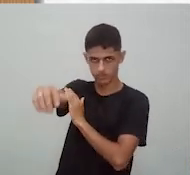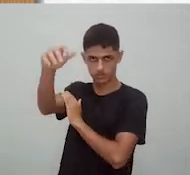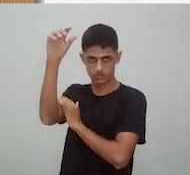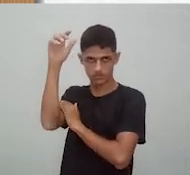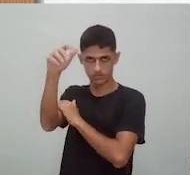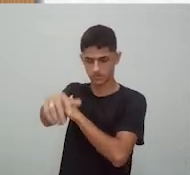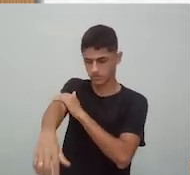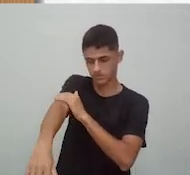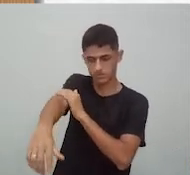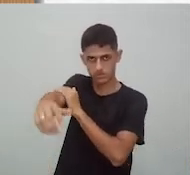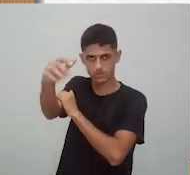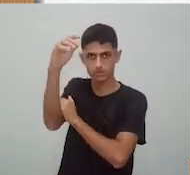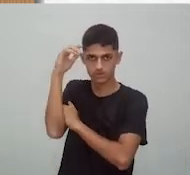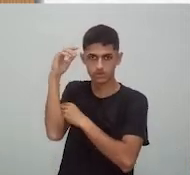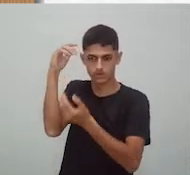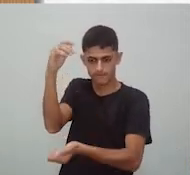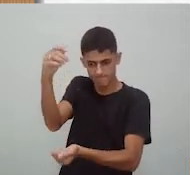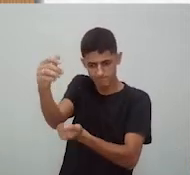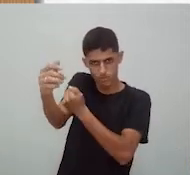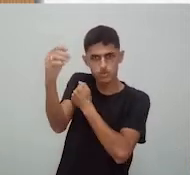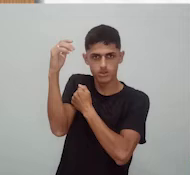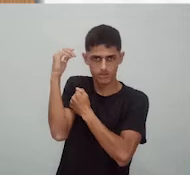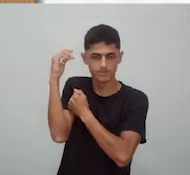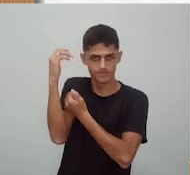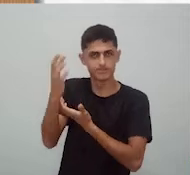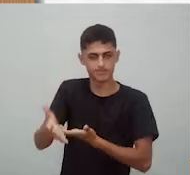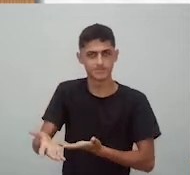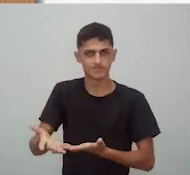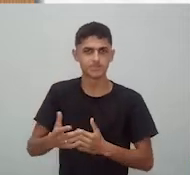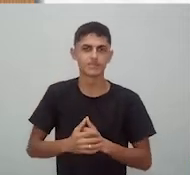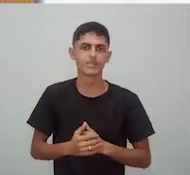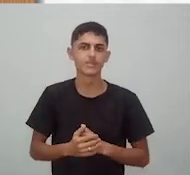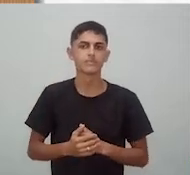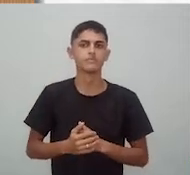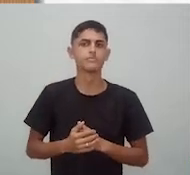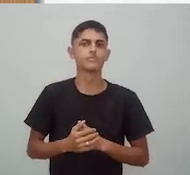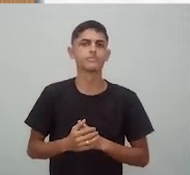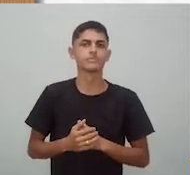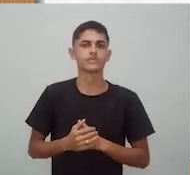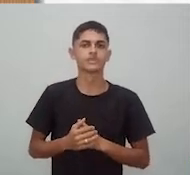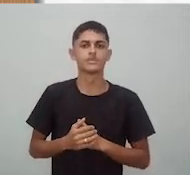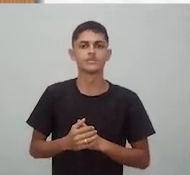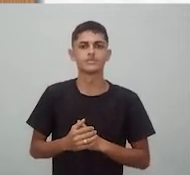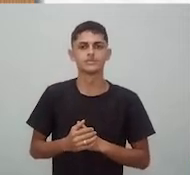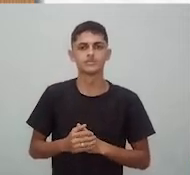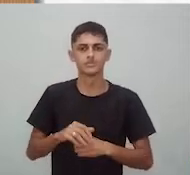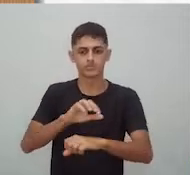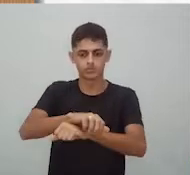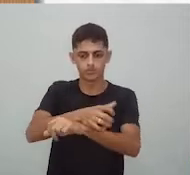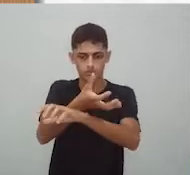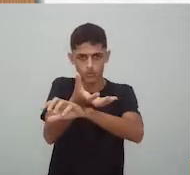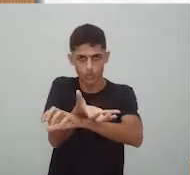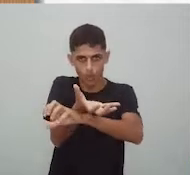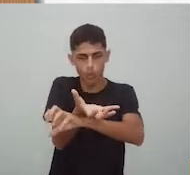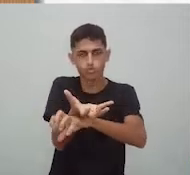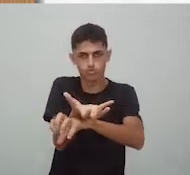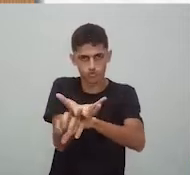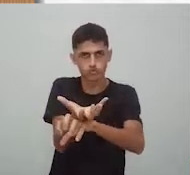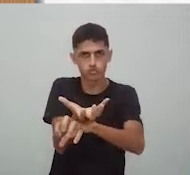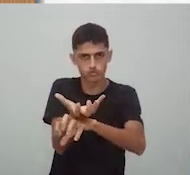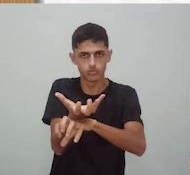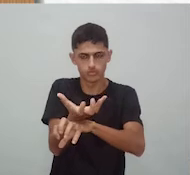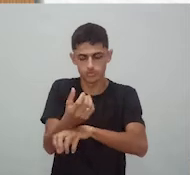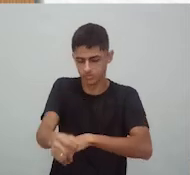esqueleto. Então aqui a gente tem a musculatura esquelética, que é onde a gente realiza as